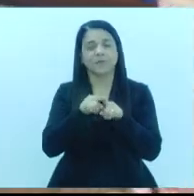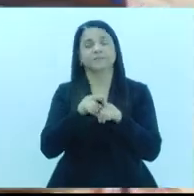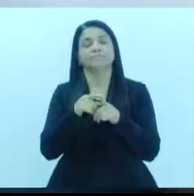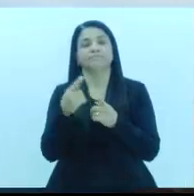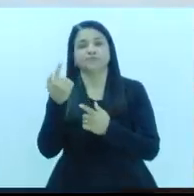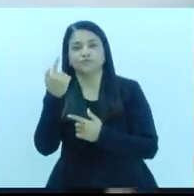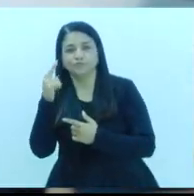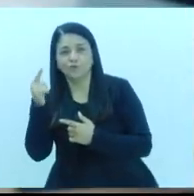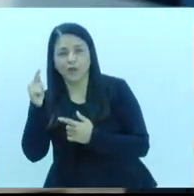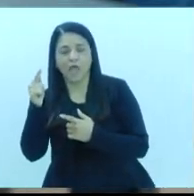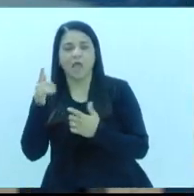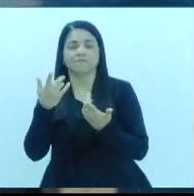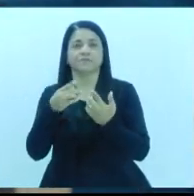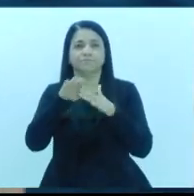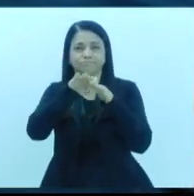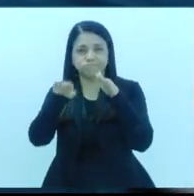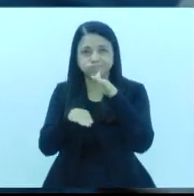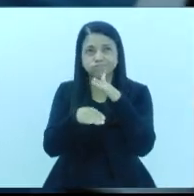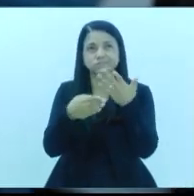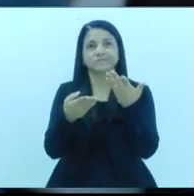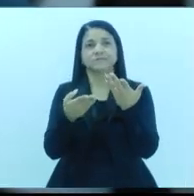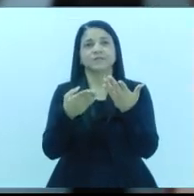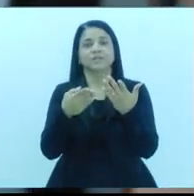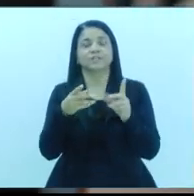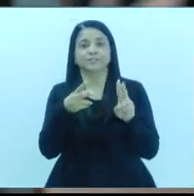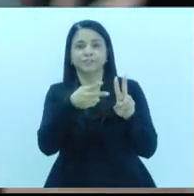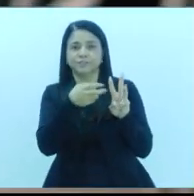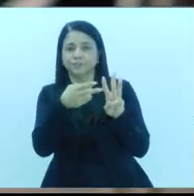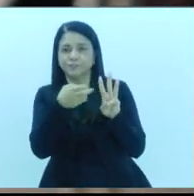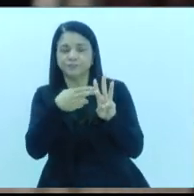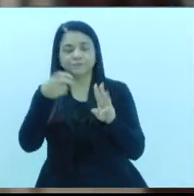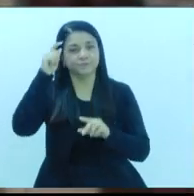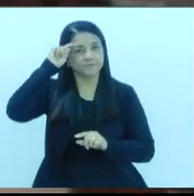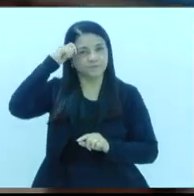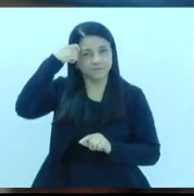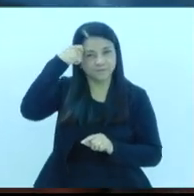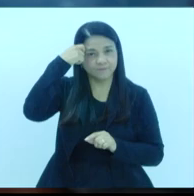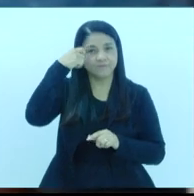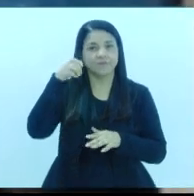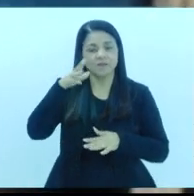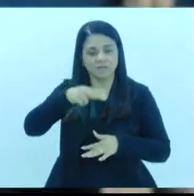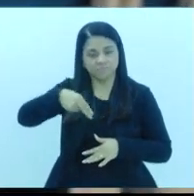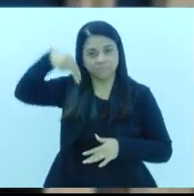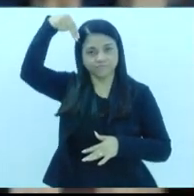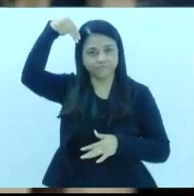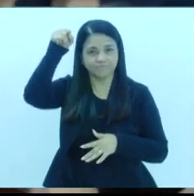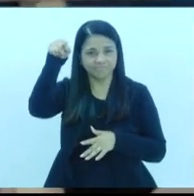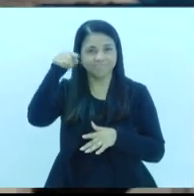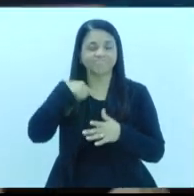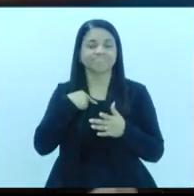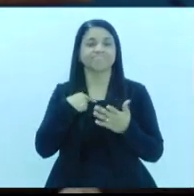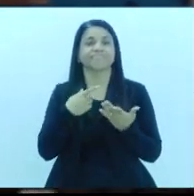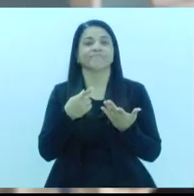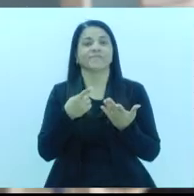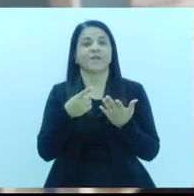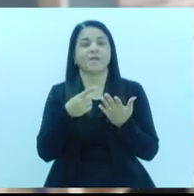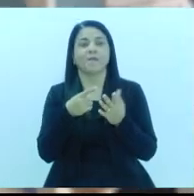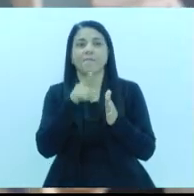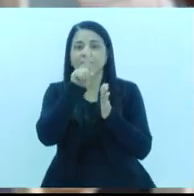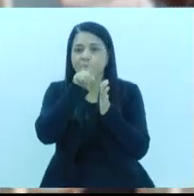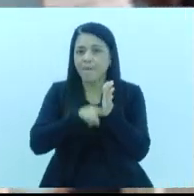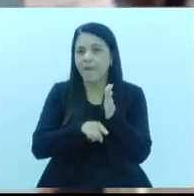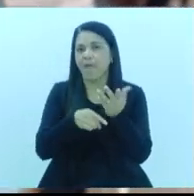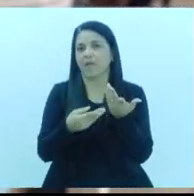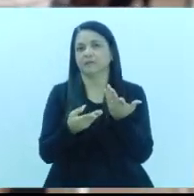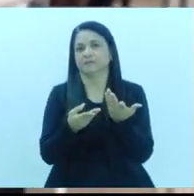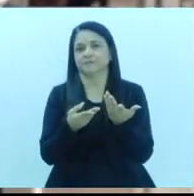geográficas, considerando que pessoas negras, indígenas e da região Nordeste apresentam as menores taxas de alfabetização e os